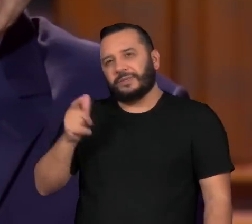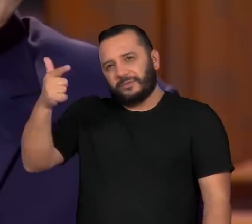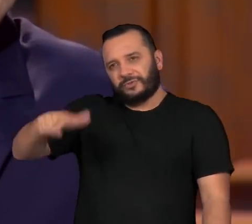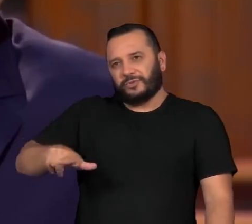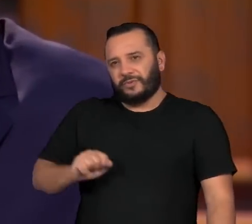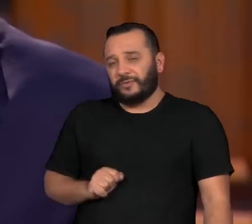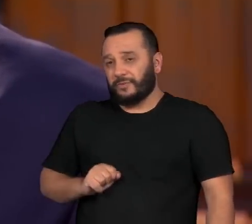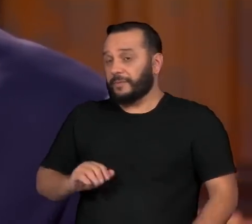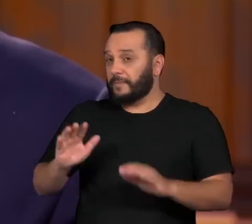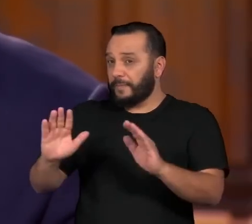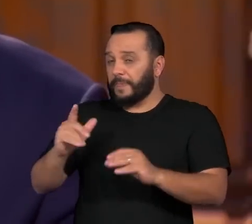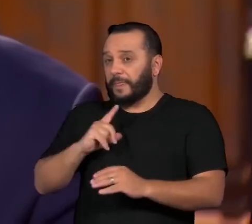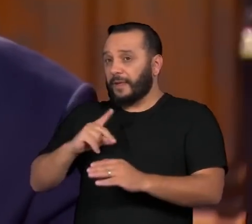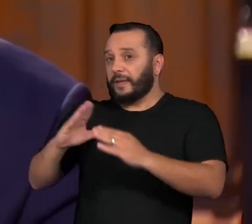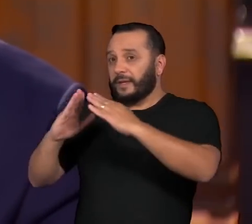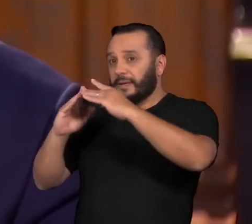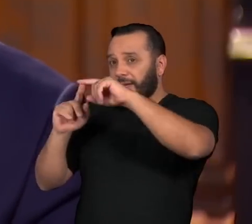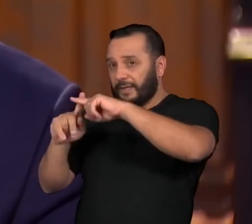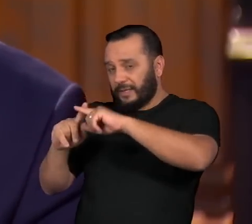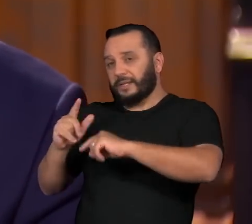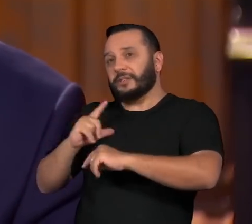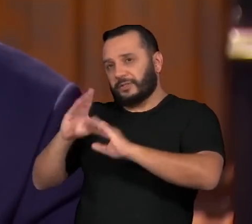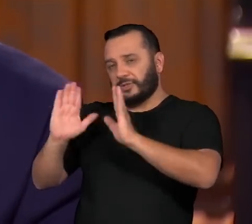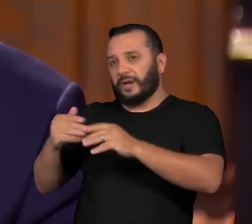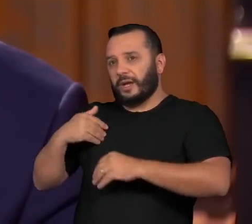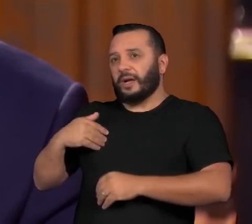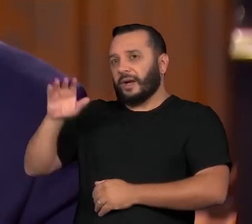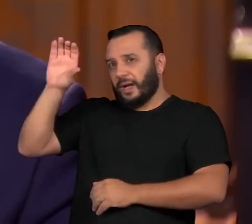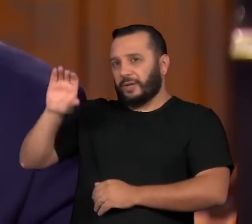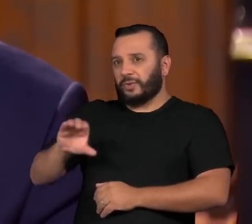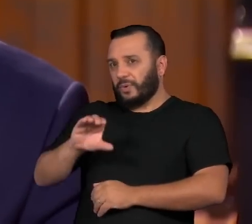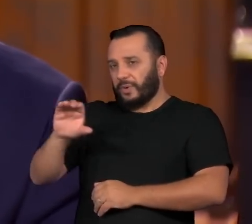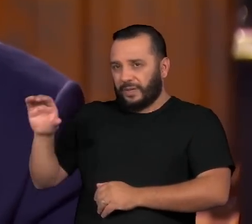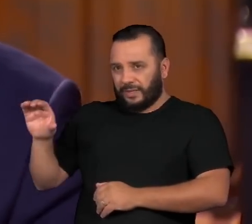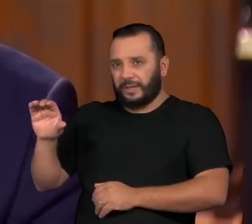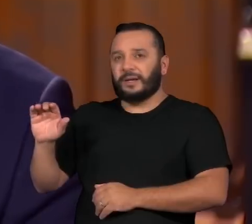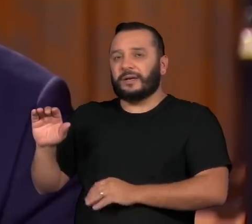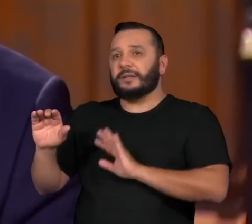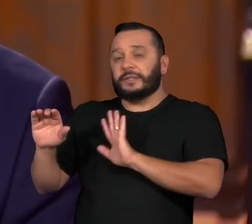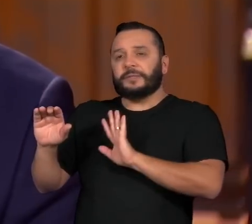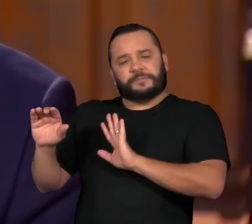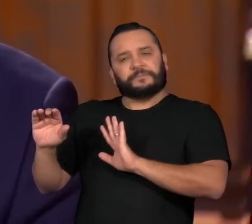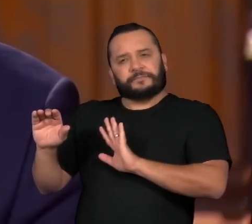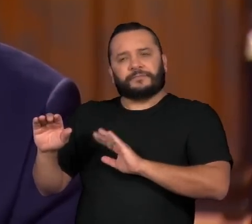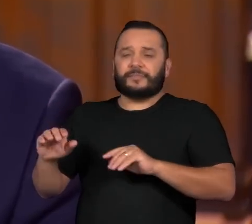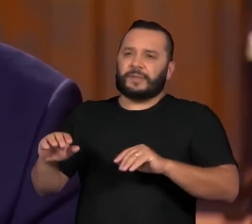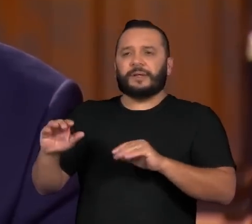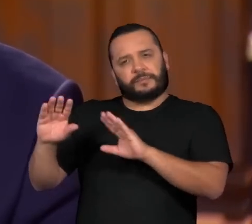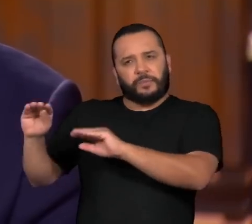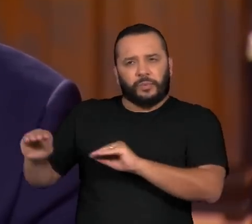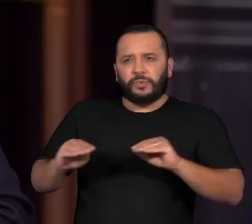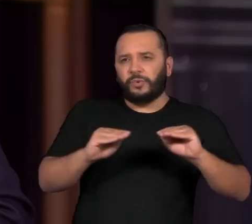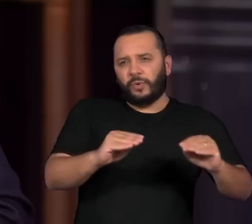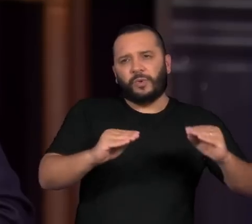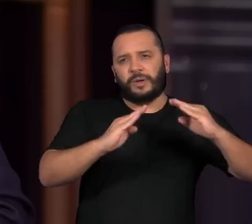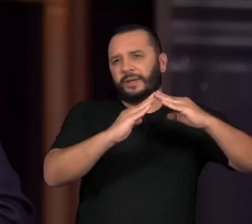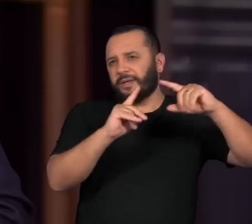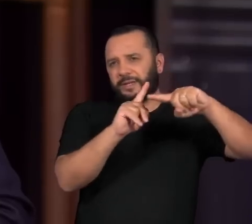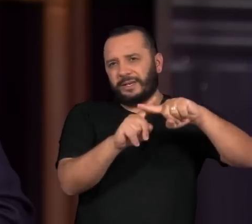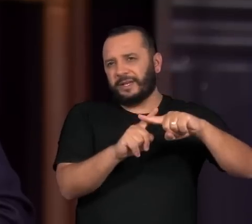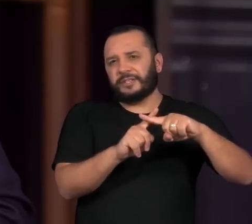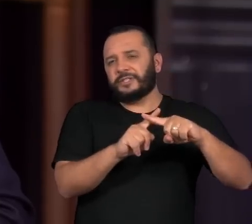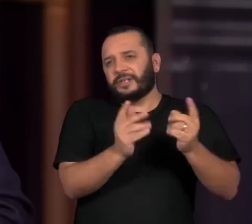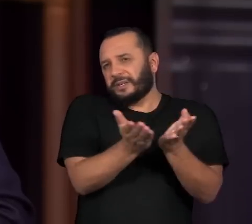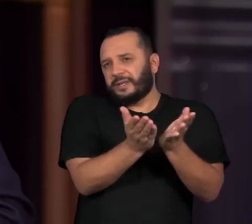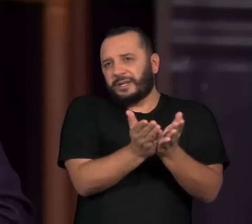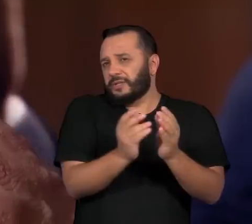igreja católica para a igreja evangélica. É da igreja cristã para o ateísmo. Então, nós não estamos numa